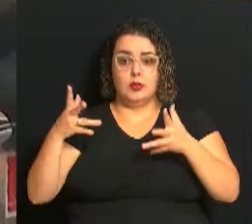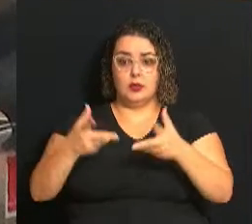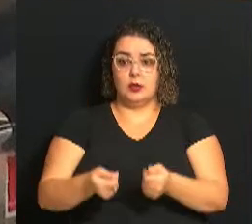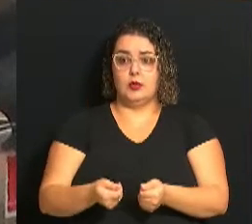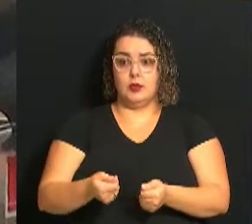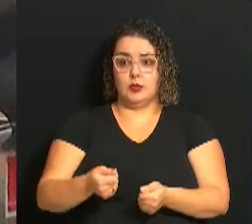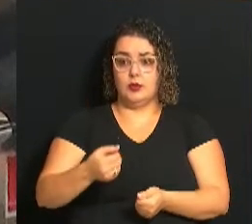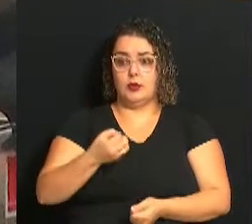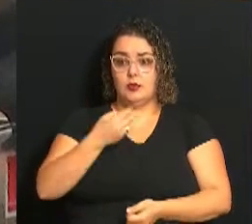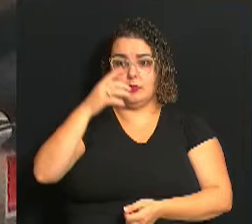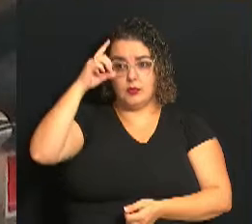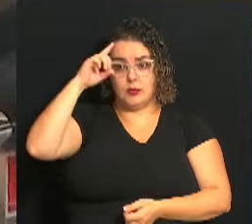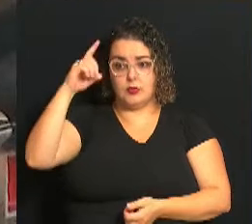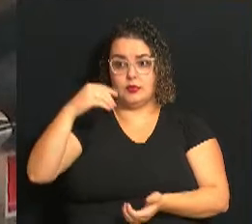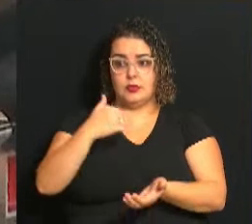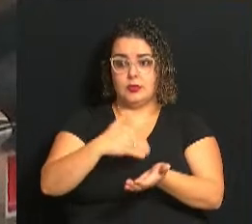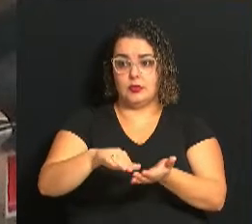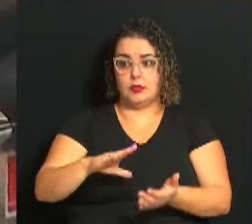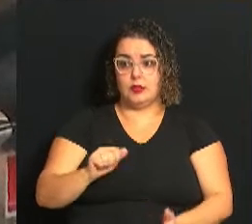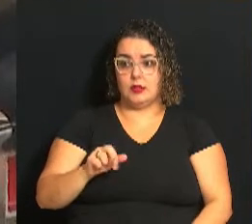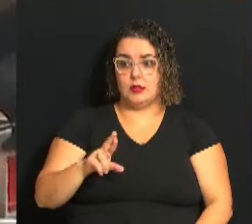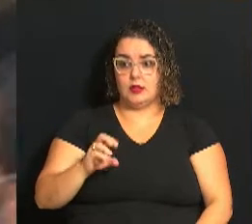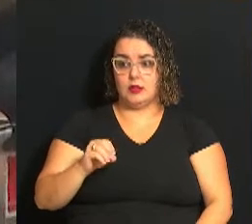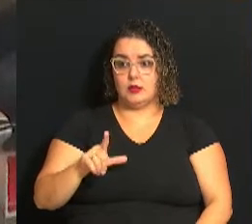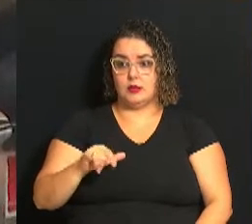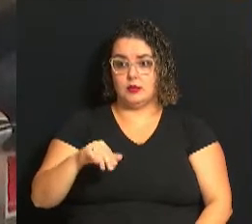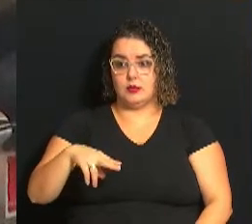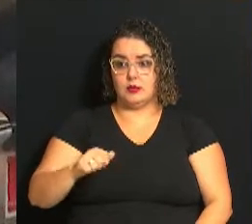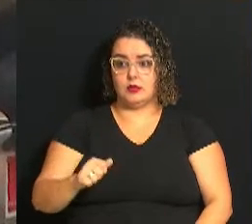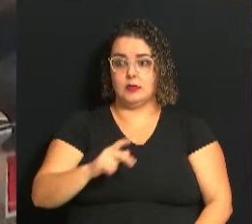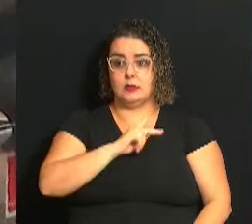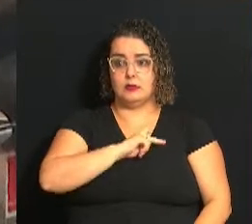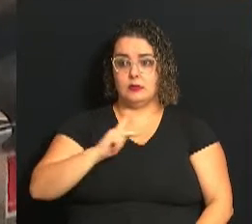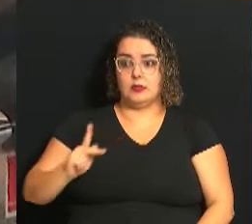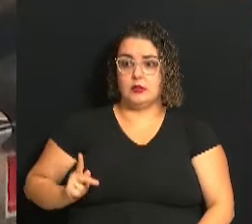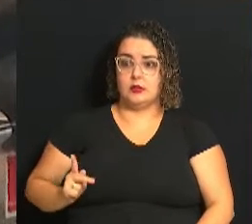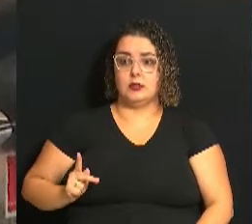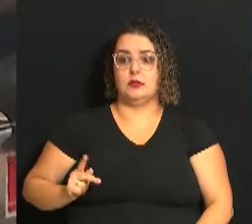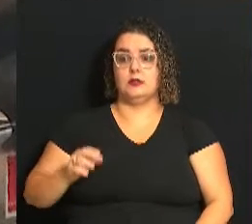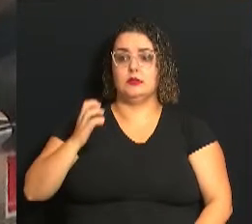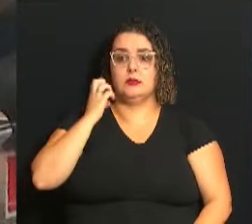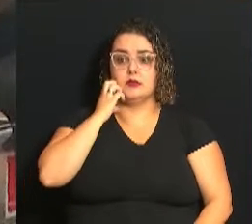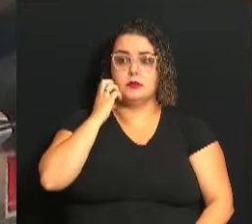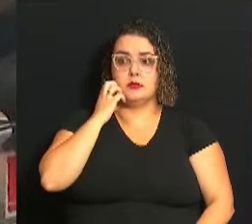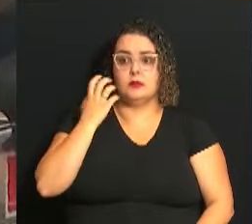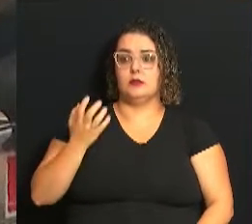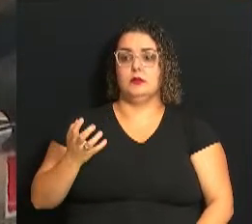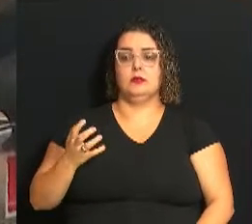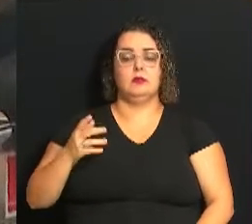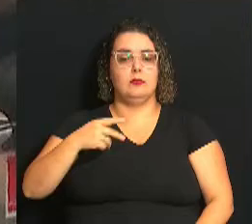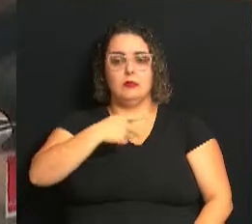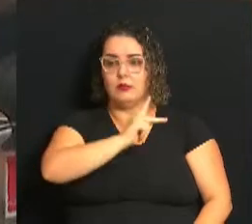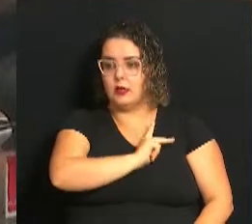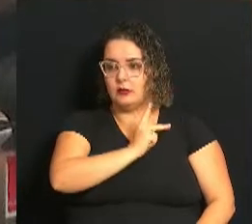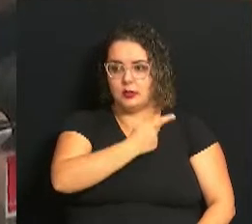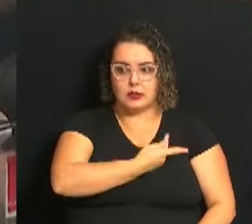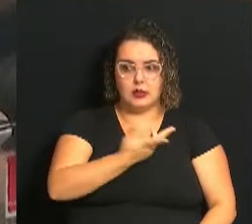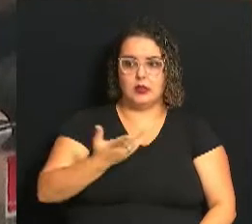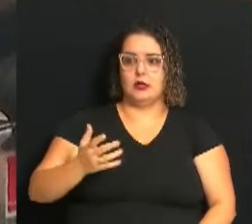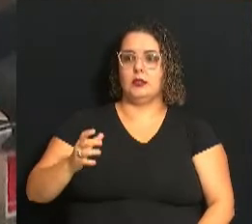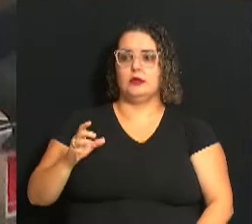secretária Carolina, presidente Igor, secretário Caiado está aqui, Rossini, Paulo Haddad, vários arquitetos